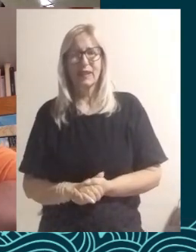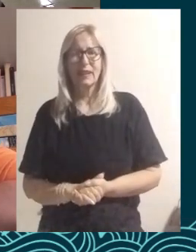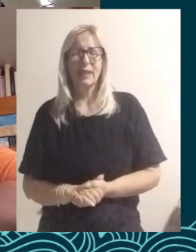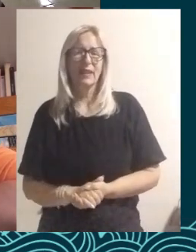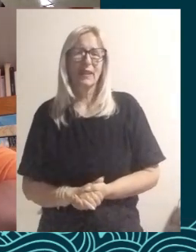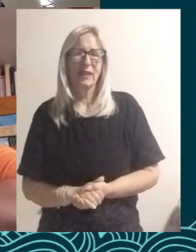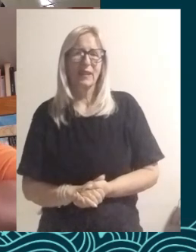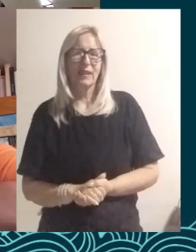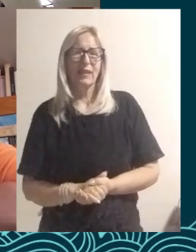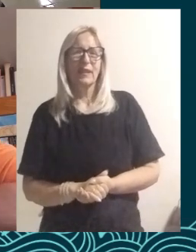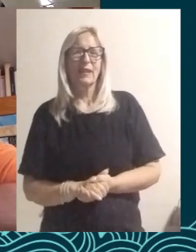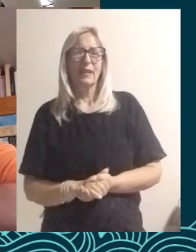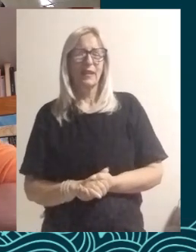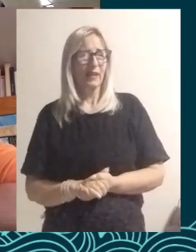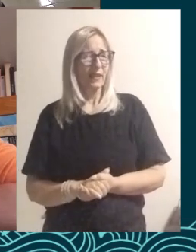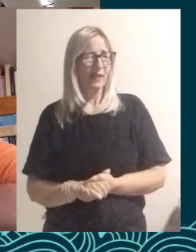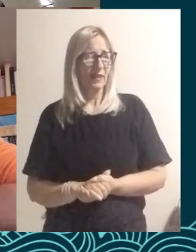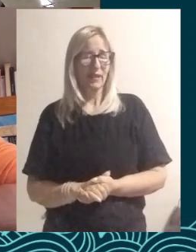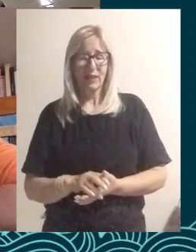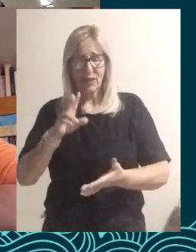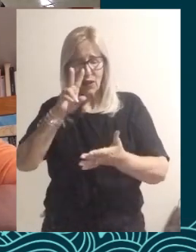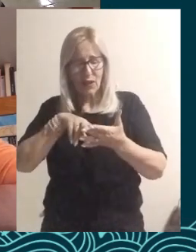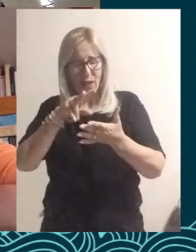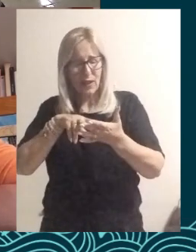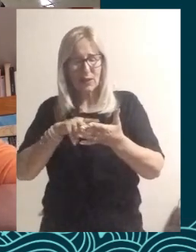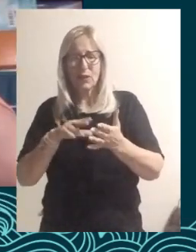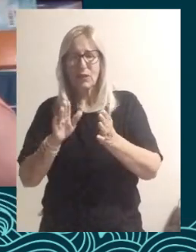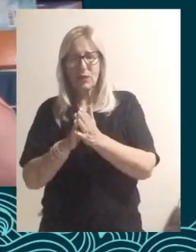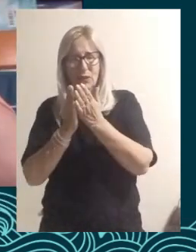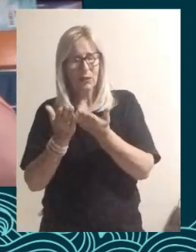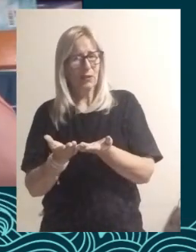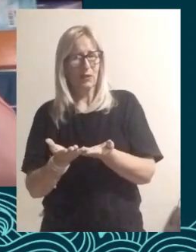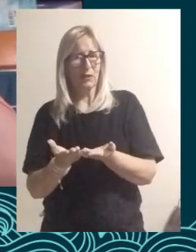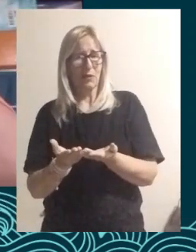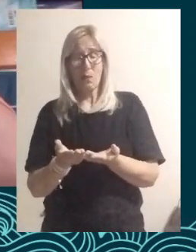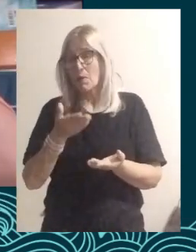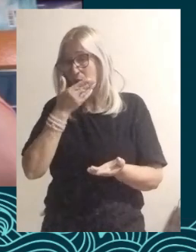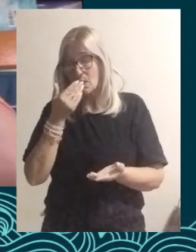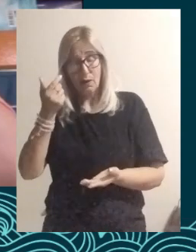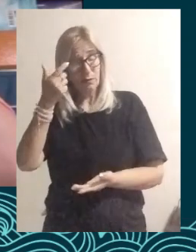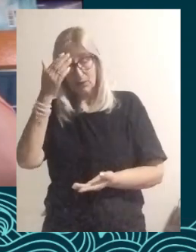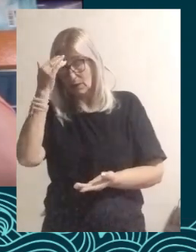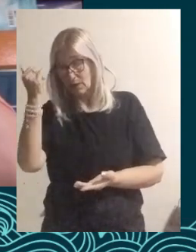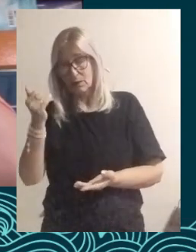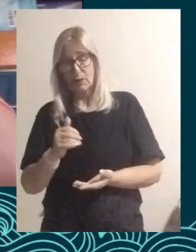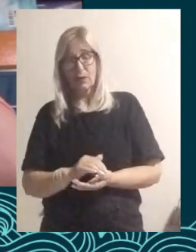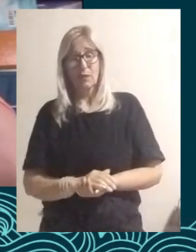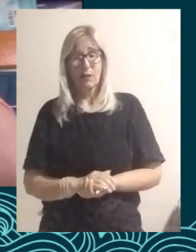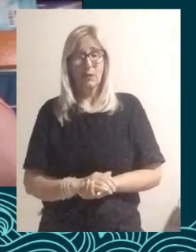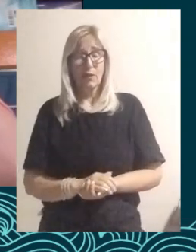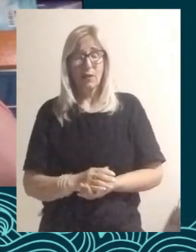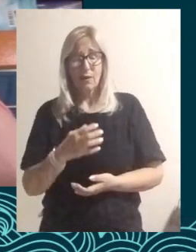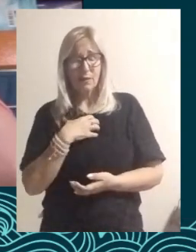história. Acho que as pessoas que vão saber melhor fazer o paralelo são os leitores do livro, né? Muito melhor do que